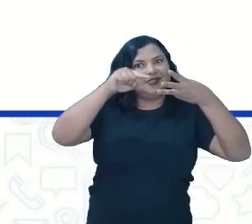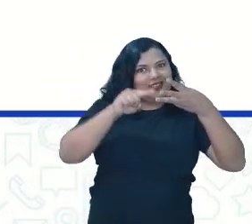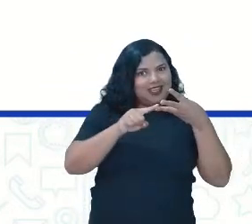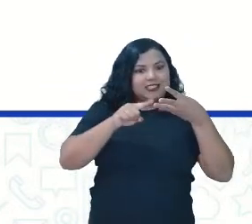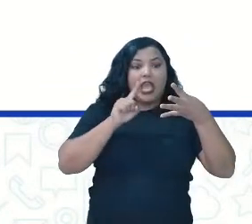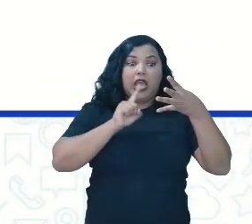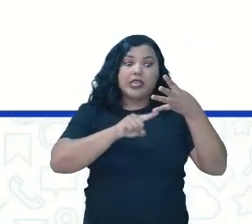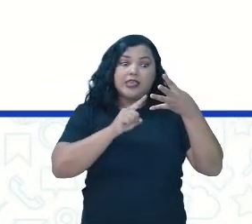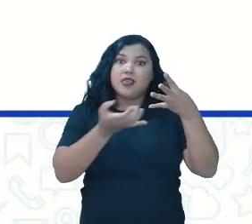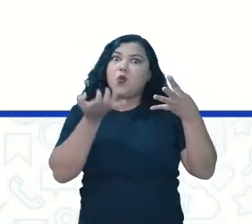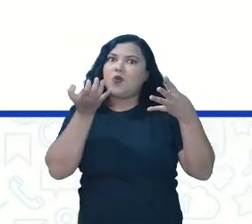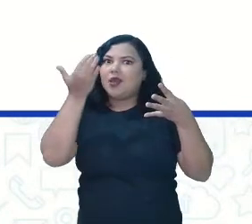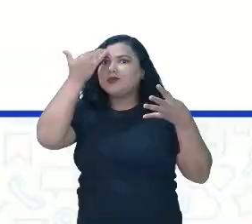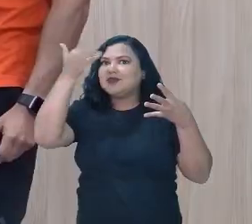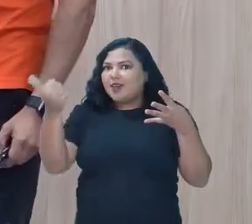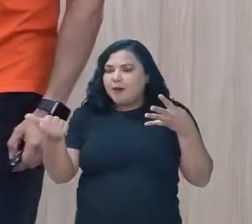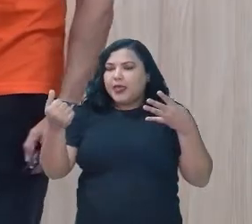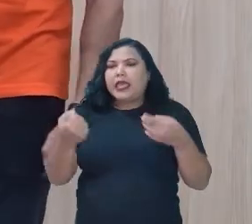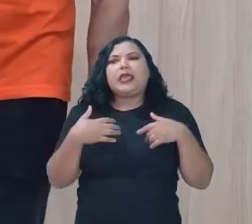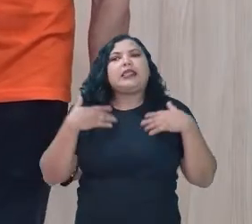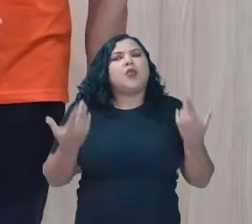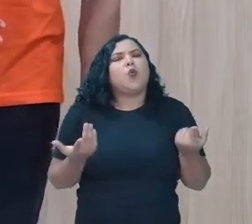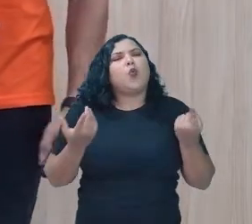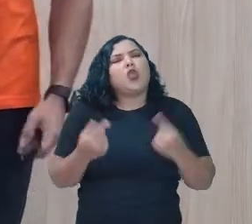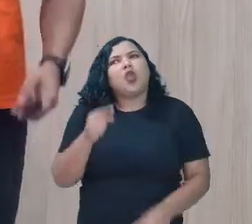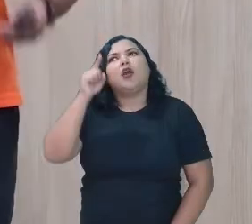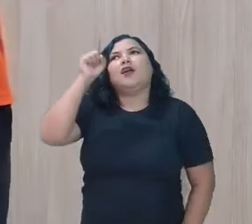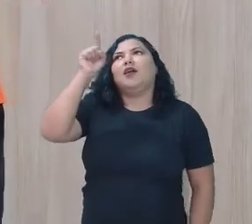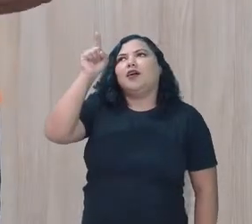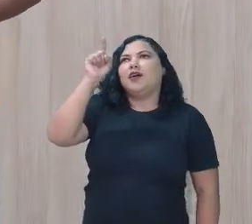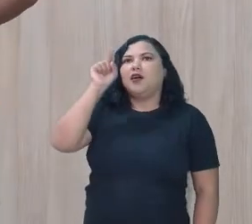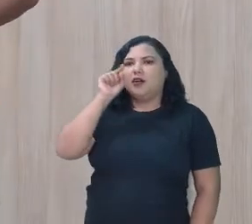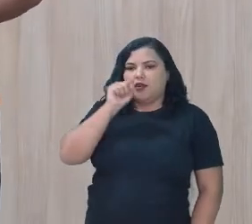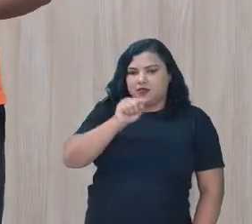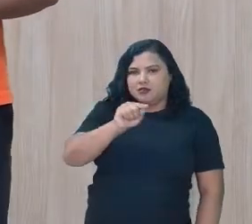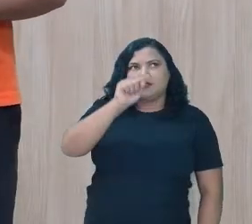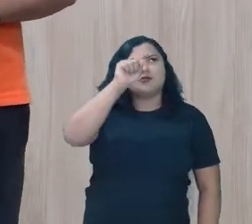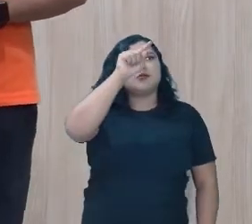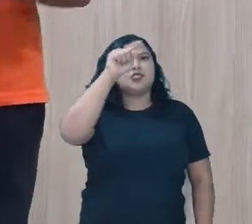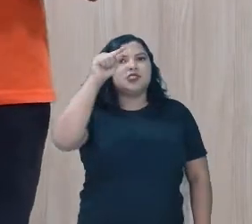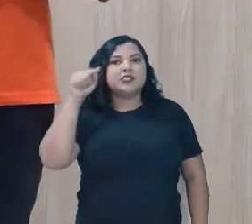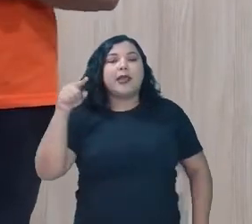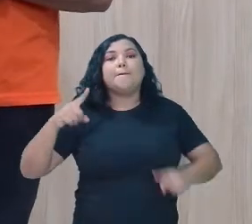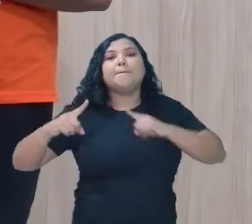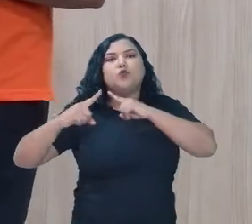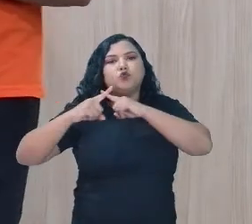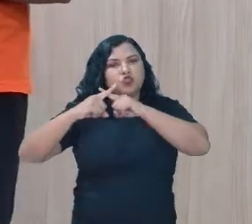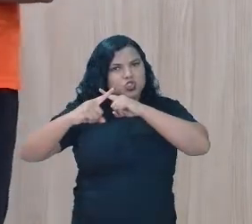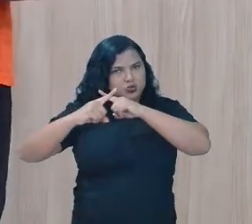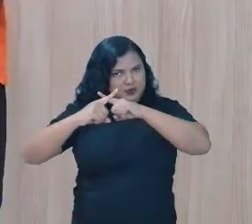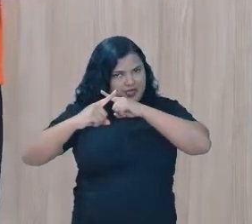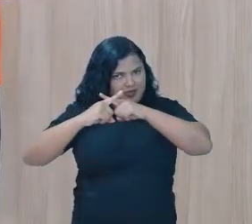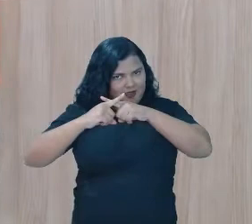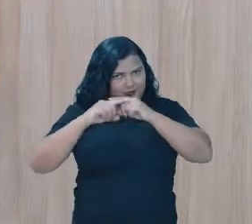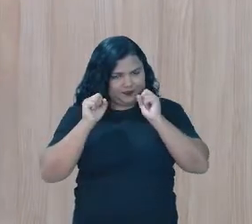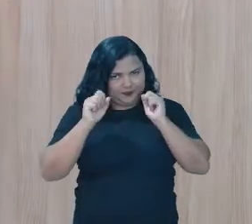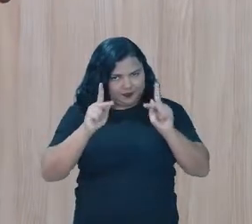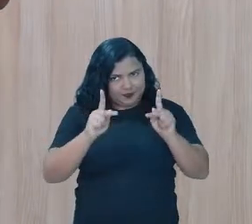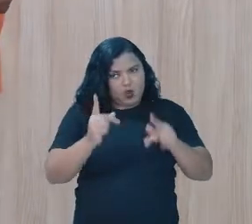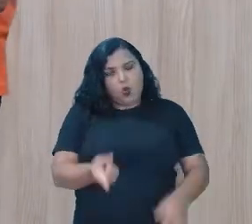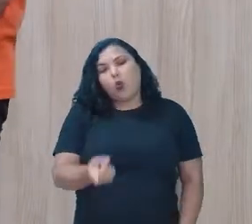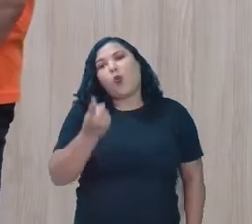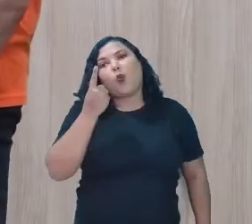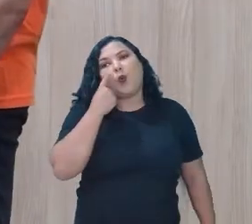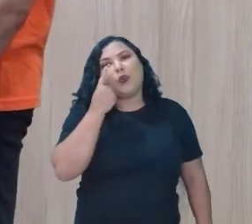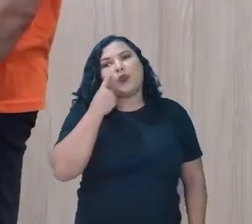aí o produto dos meios pelos extremos, tá? Para encontrar o valor desconhecido, certo?